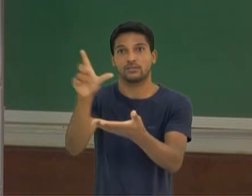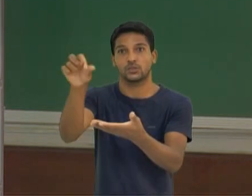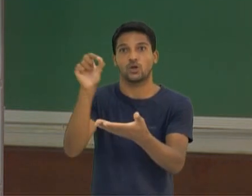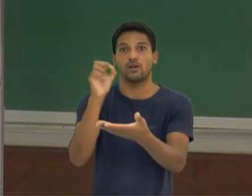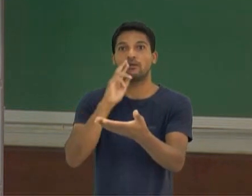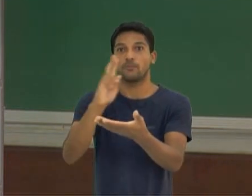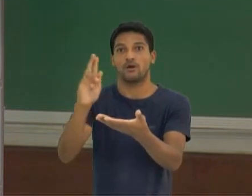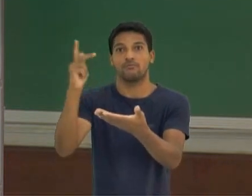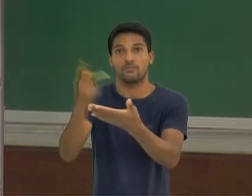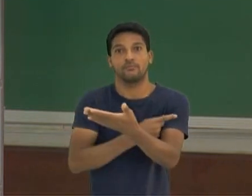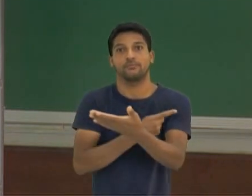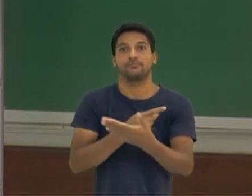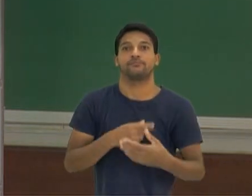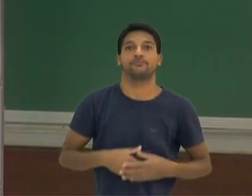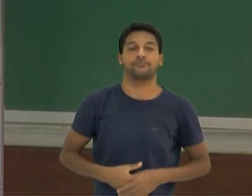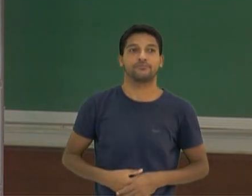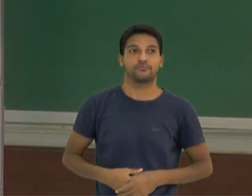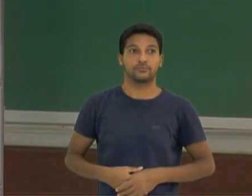errada,